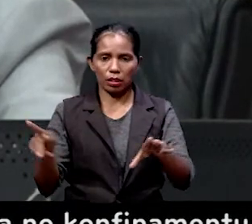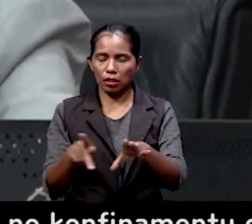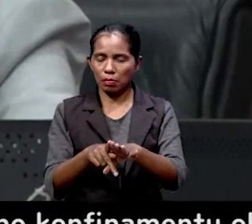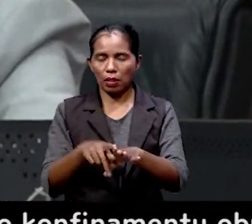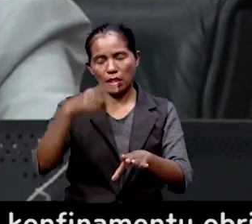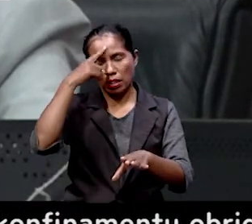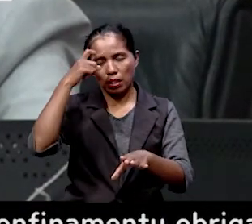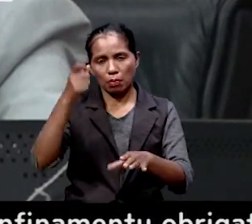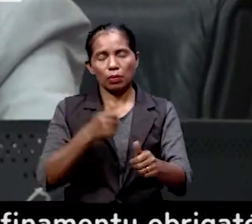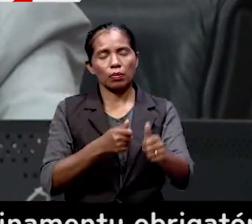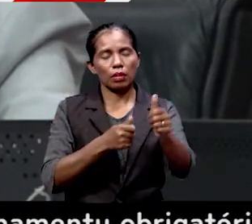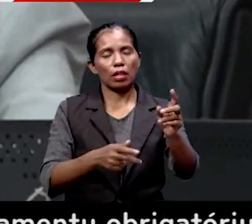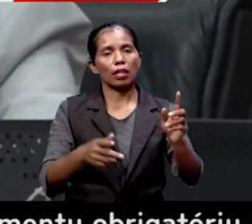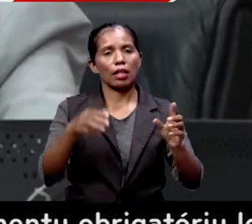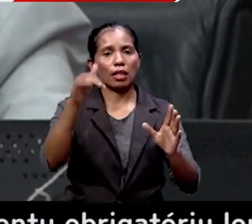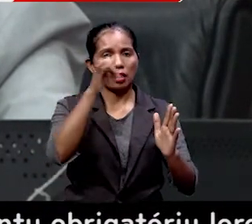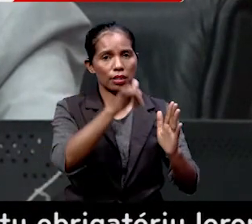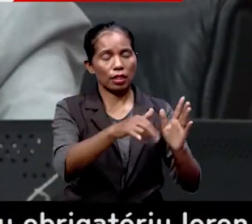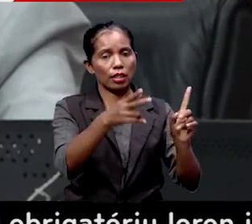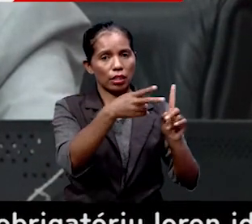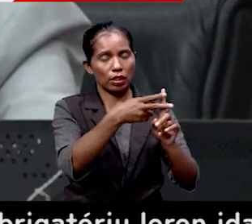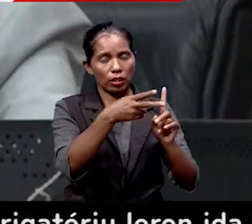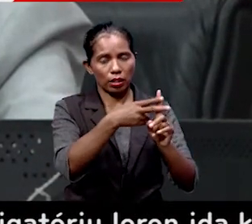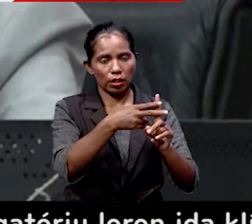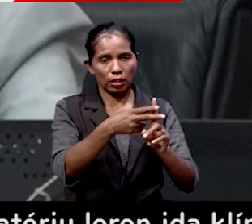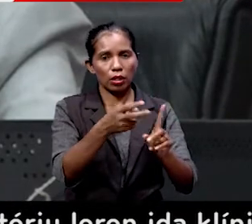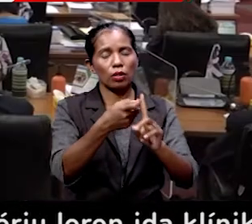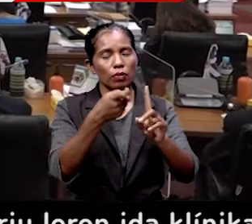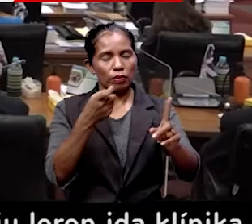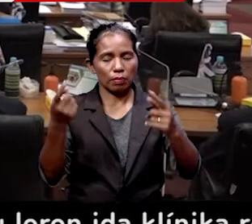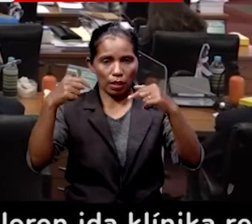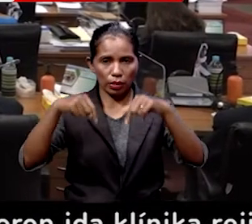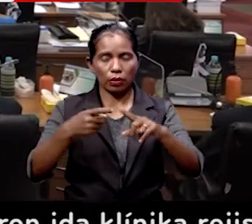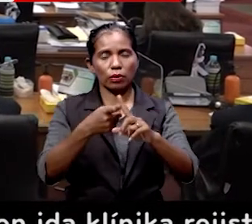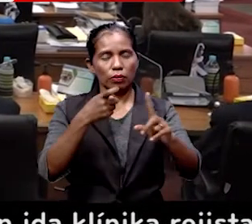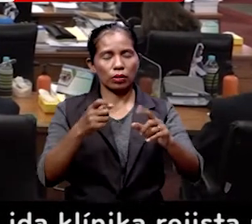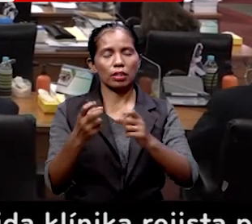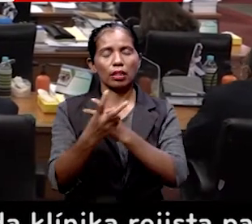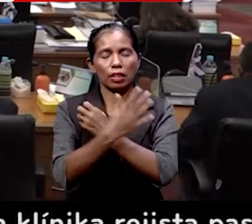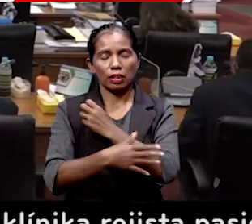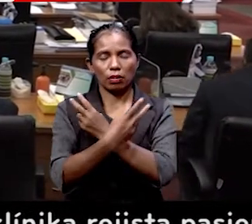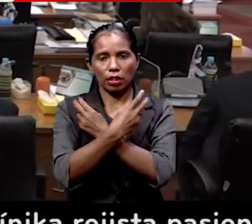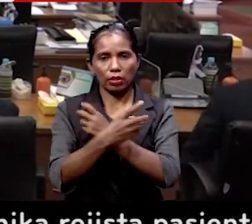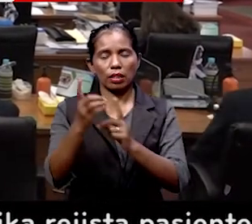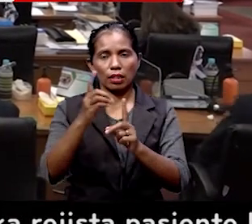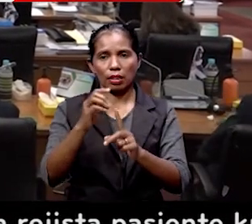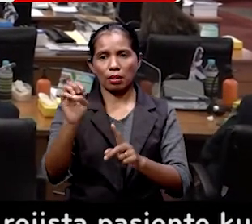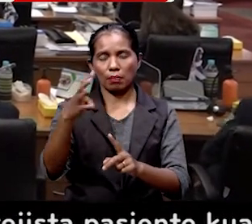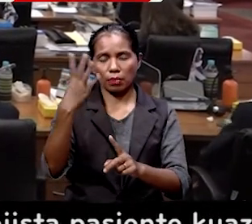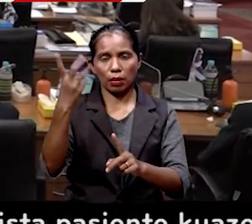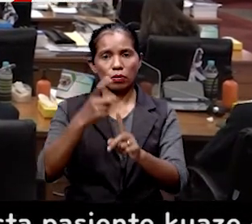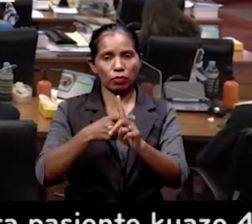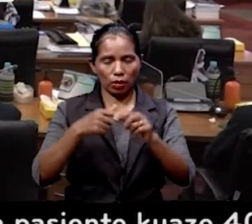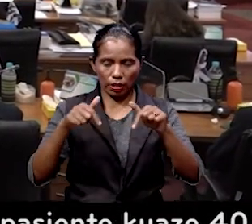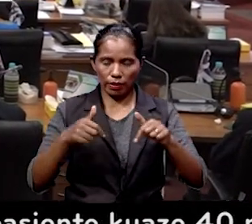tamba, cumprir, ela, auto, quarentena, ha, infila, russi, áustria, iha, loron, sanur, resenhat, fulane, Fátima Pereira,